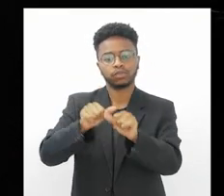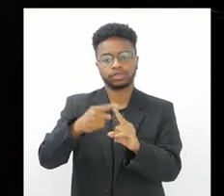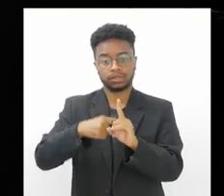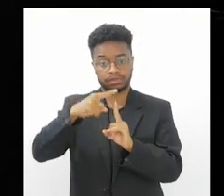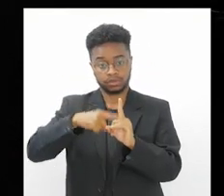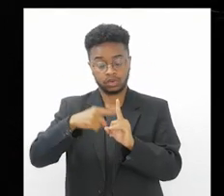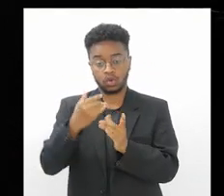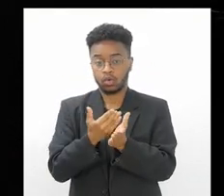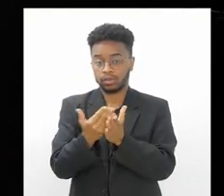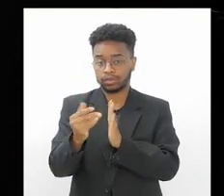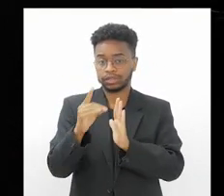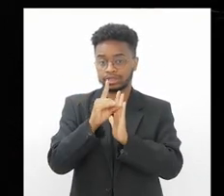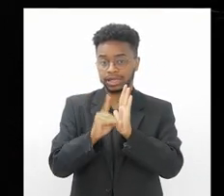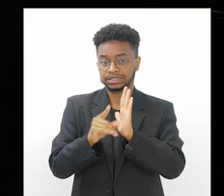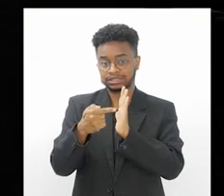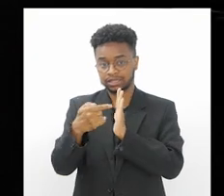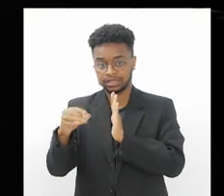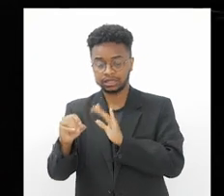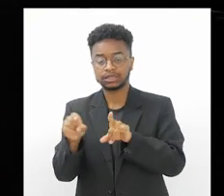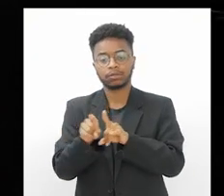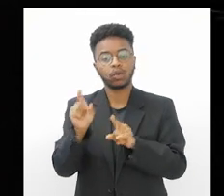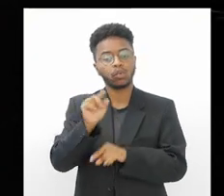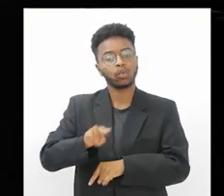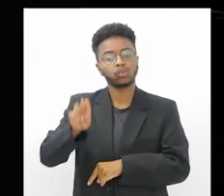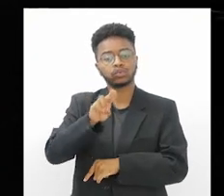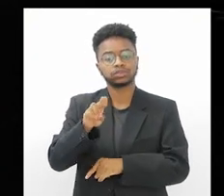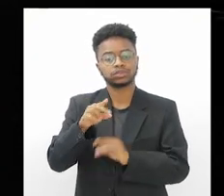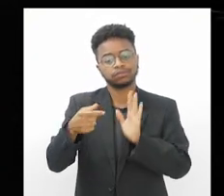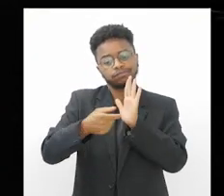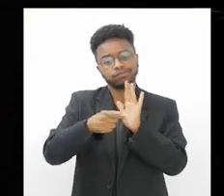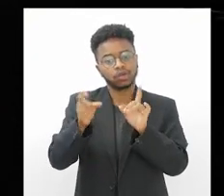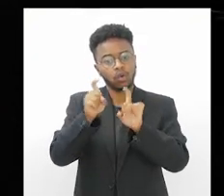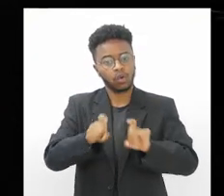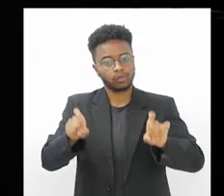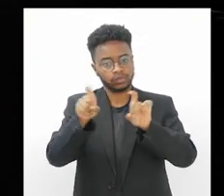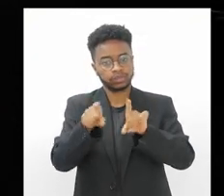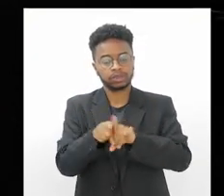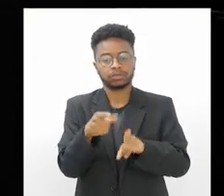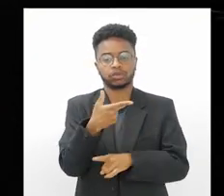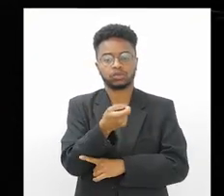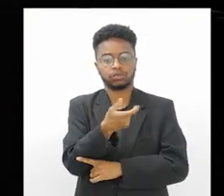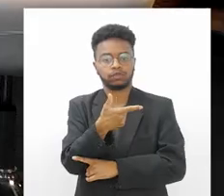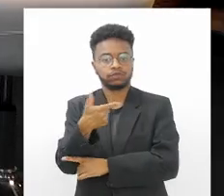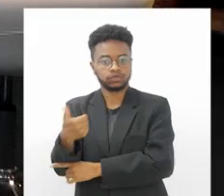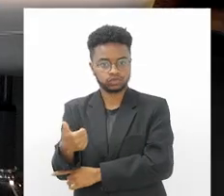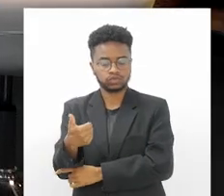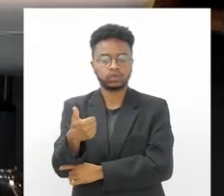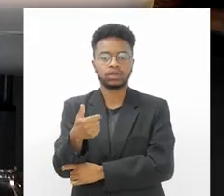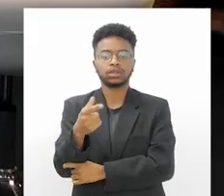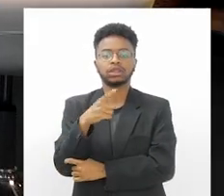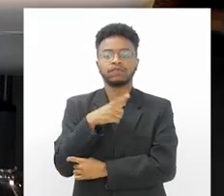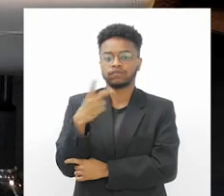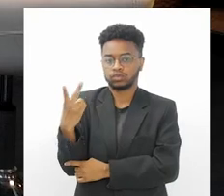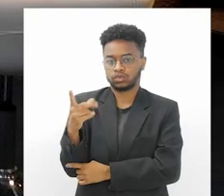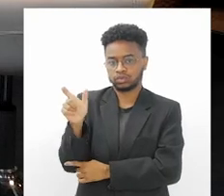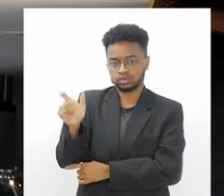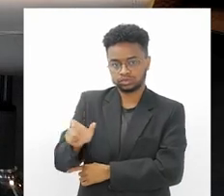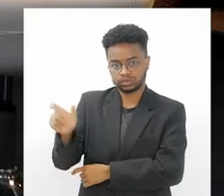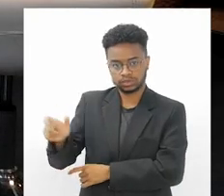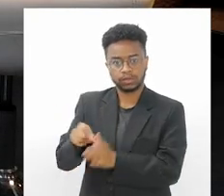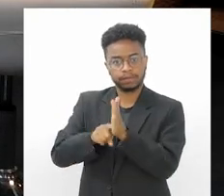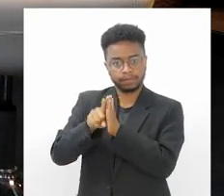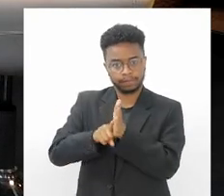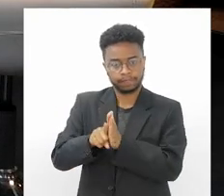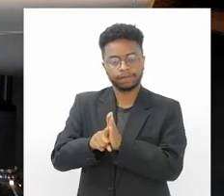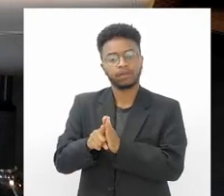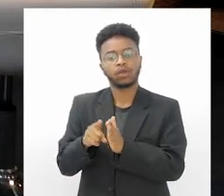que utilizam modelos, né? Programas de computador. E, inclusive, em 2021, esses dois pesquisadores, né,